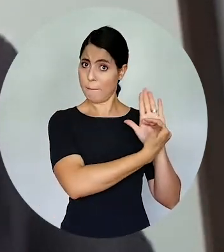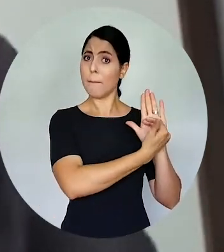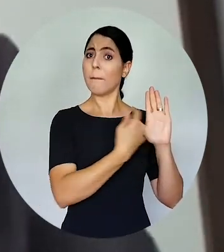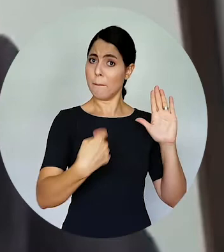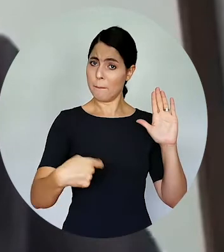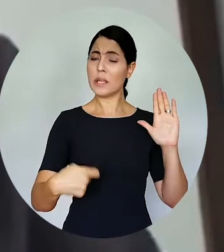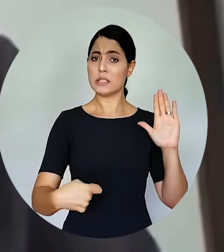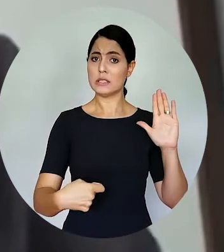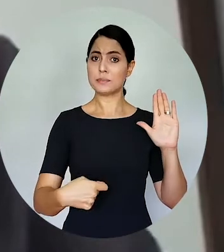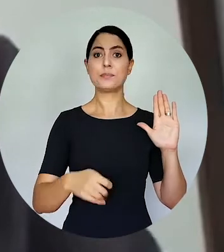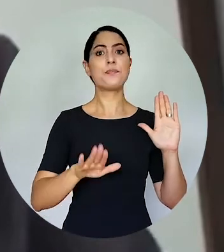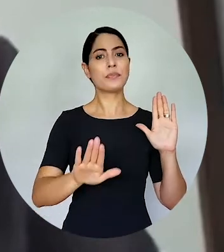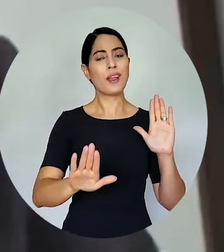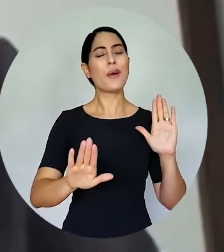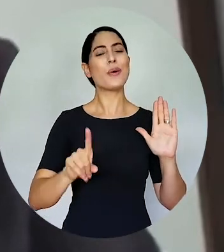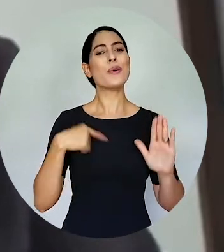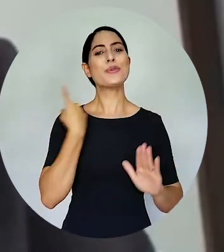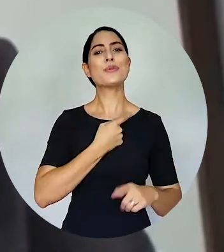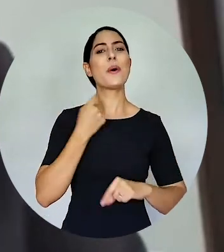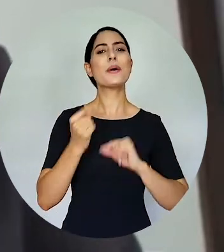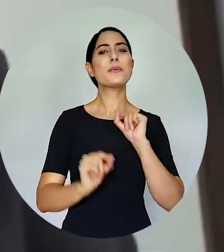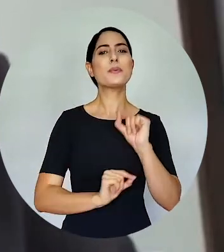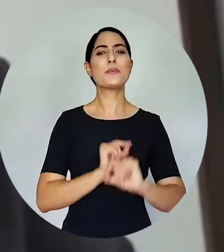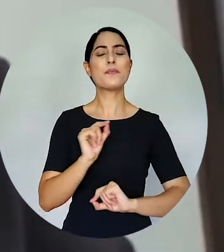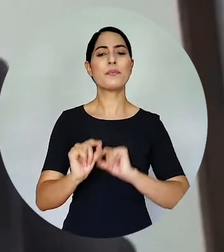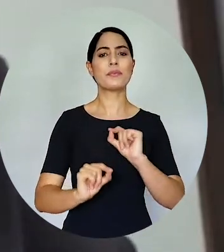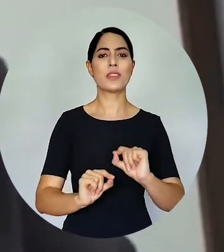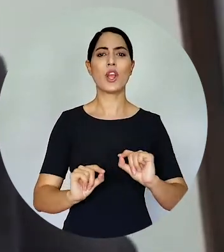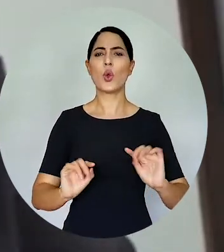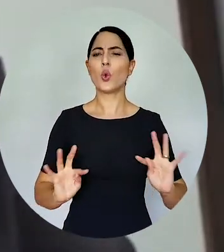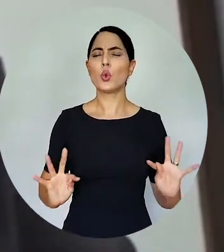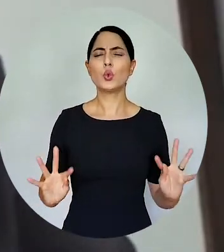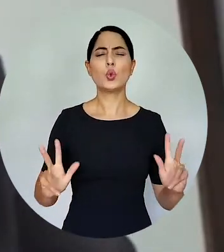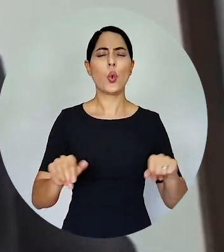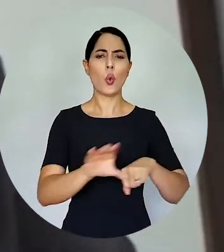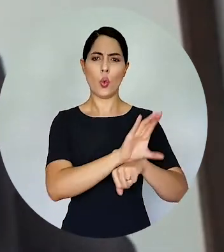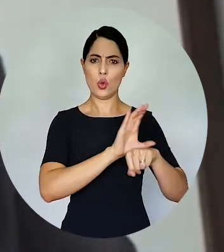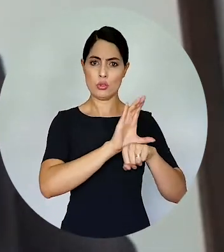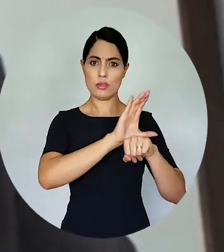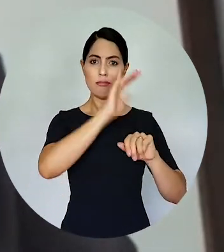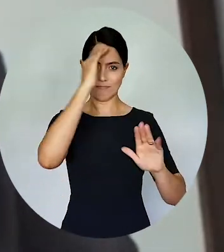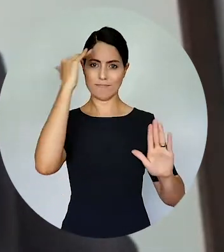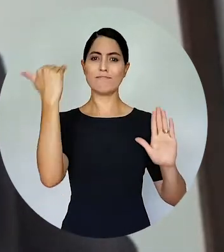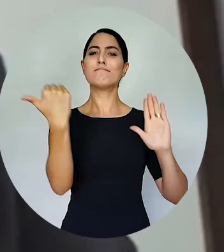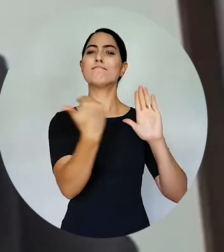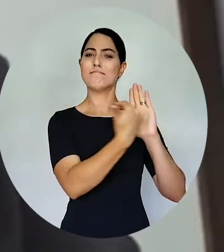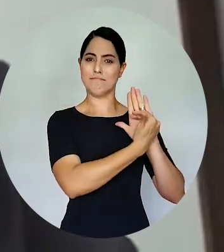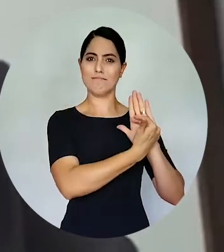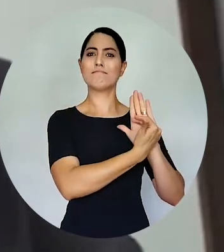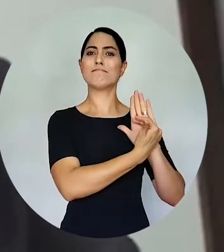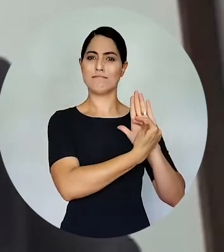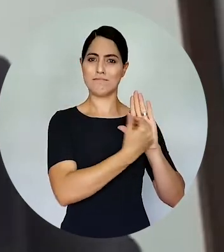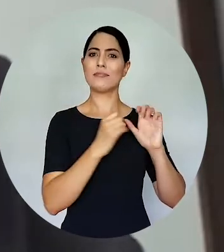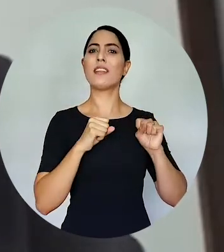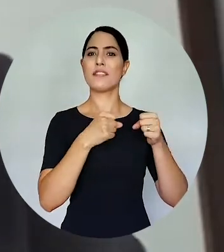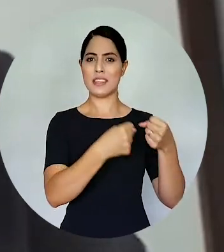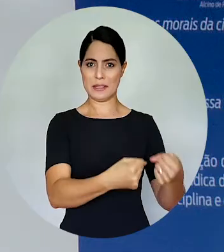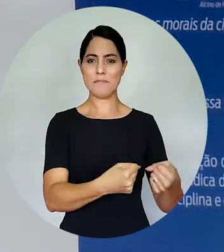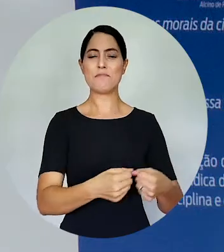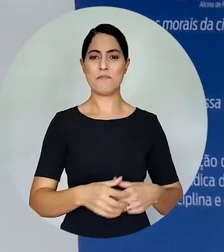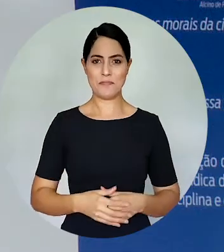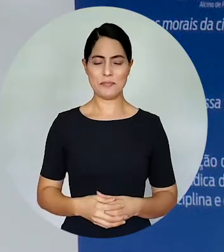Então, devemos ser realmente todos defensores do cumprimento da Constituição em todos os seus